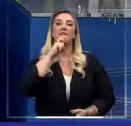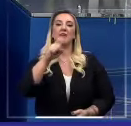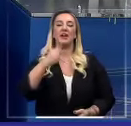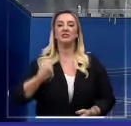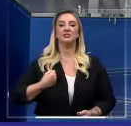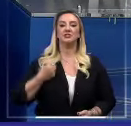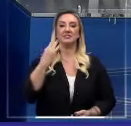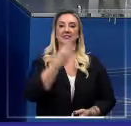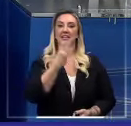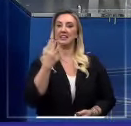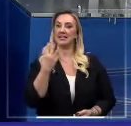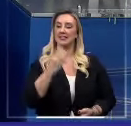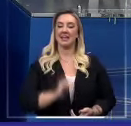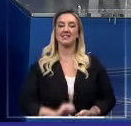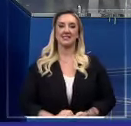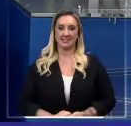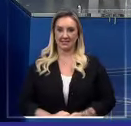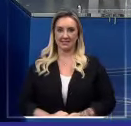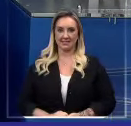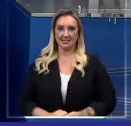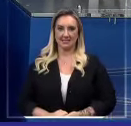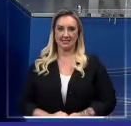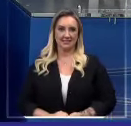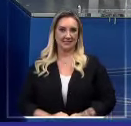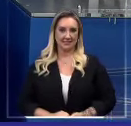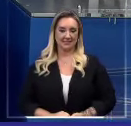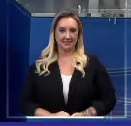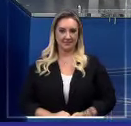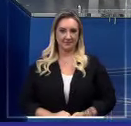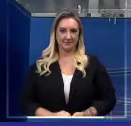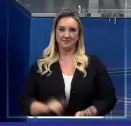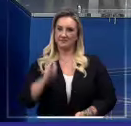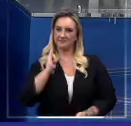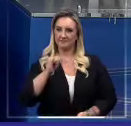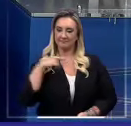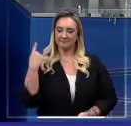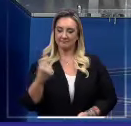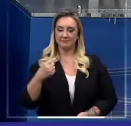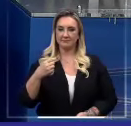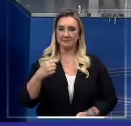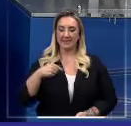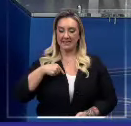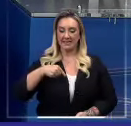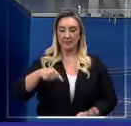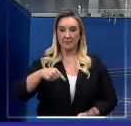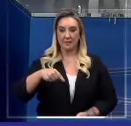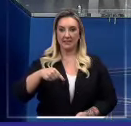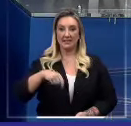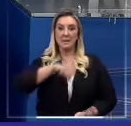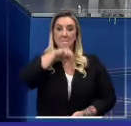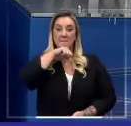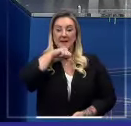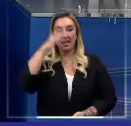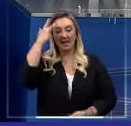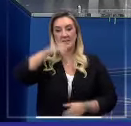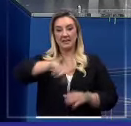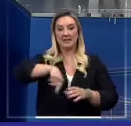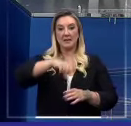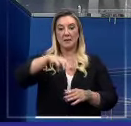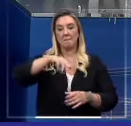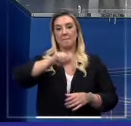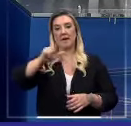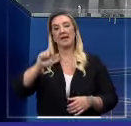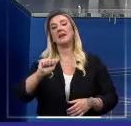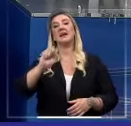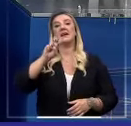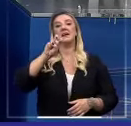número 33. Verde 33. Lembrando que estamos na Mega Semana das Mães. Amanhã tem sorteio da Mega Sena, o prêmio